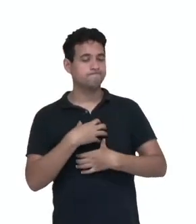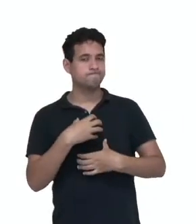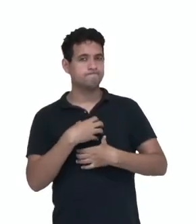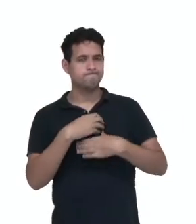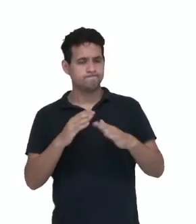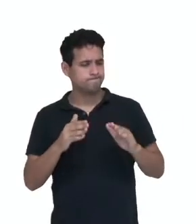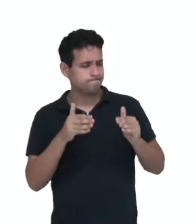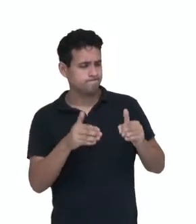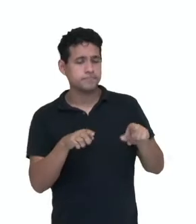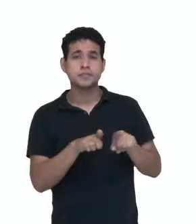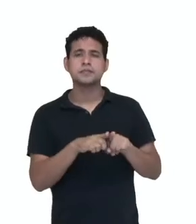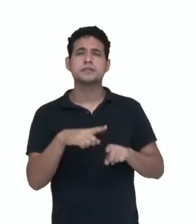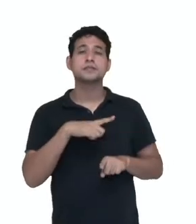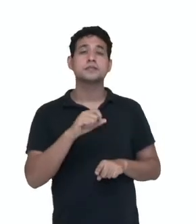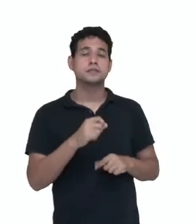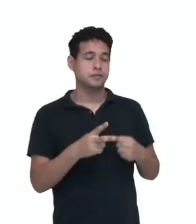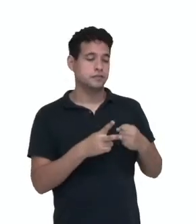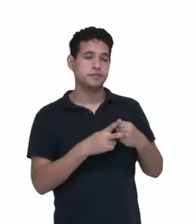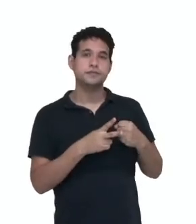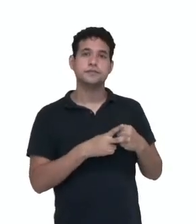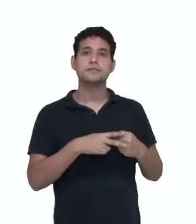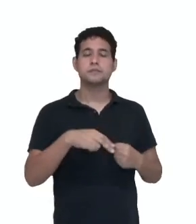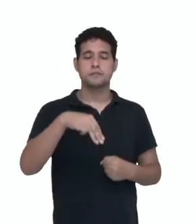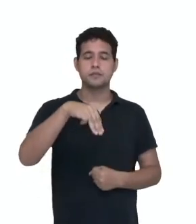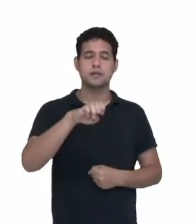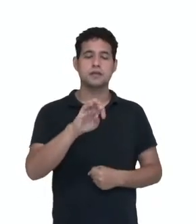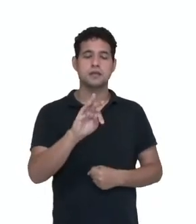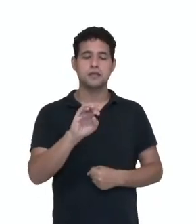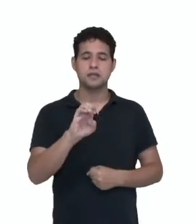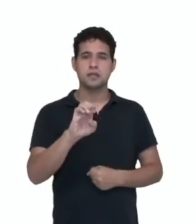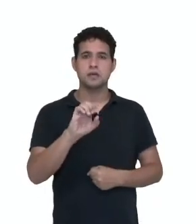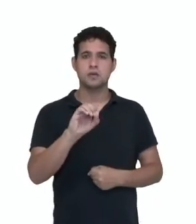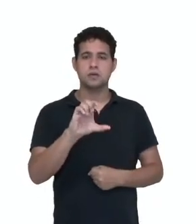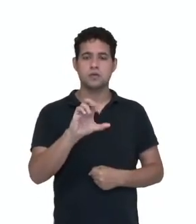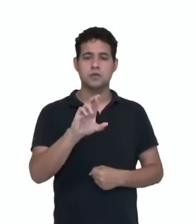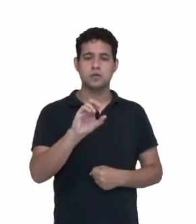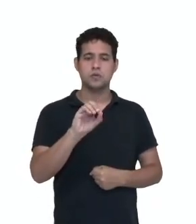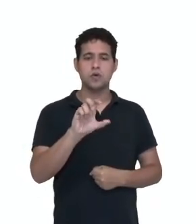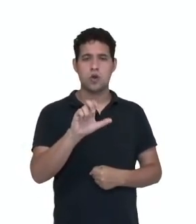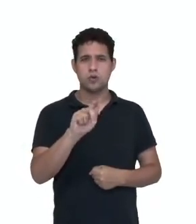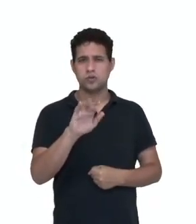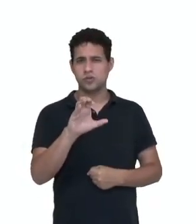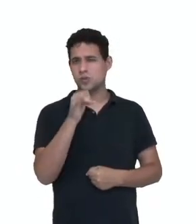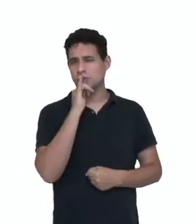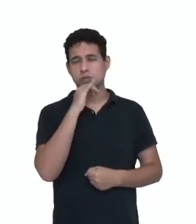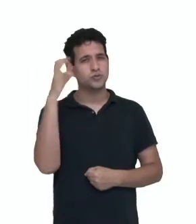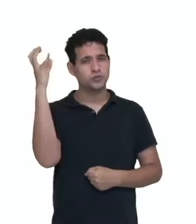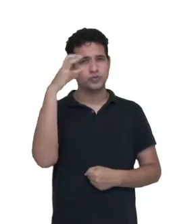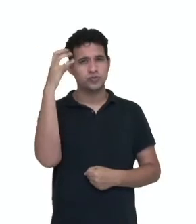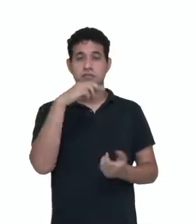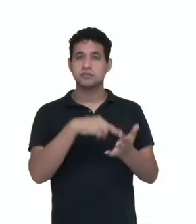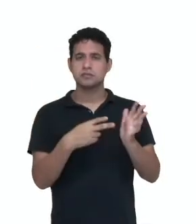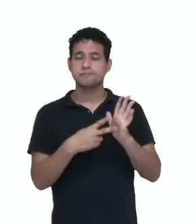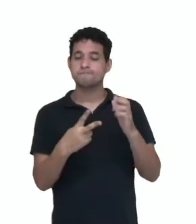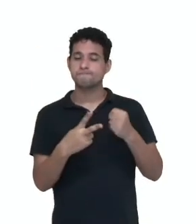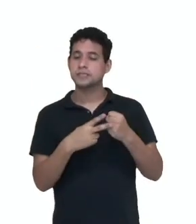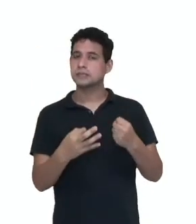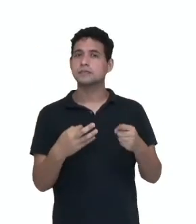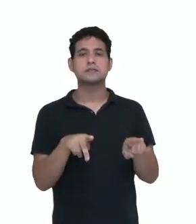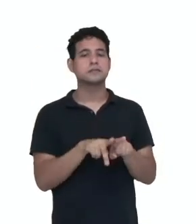estricto, incluem os verbos meteorológicos, como llover, que também são verbos defectivos, porque